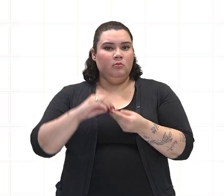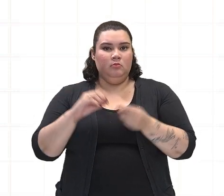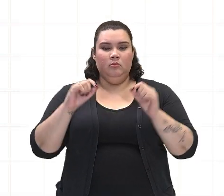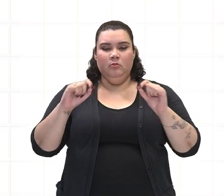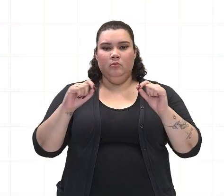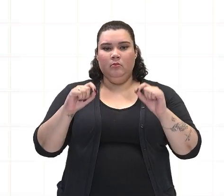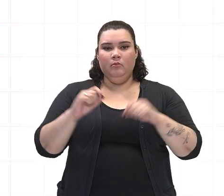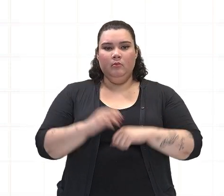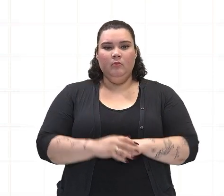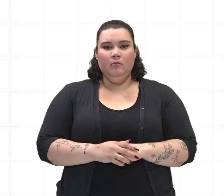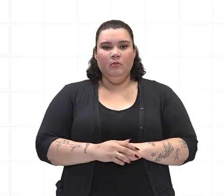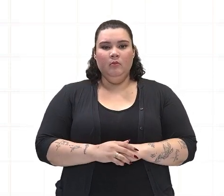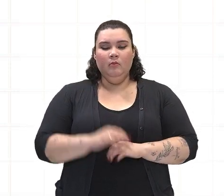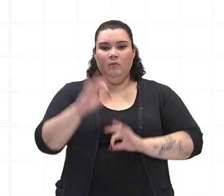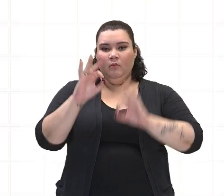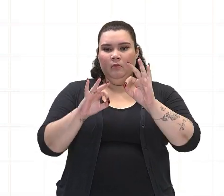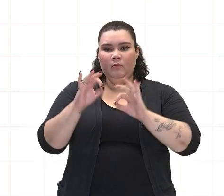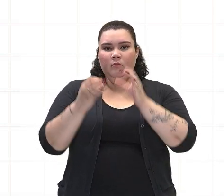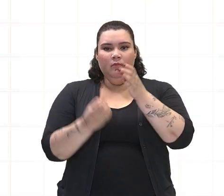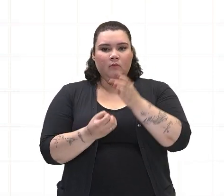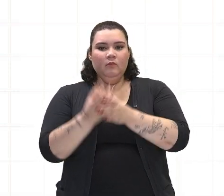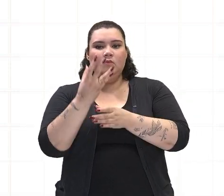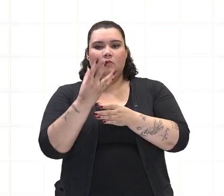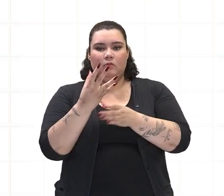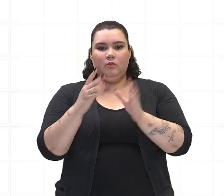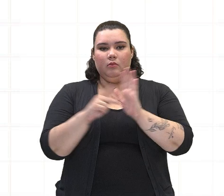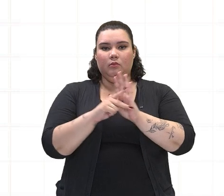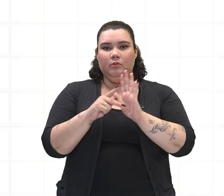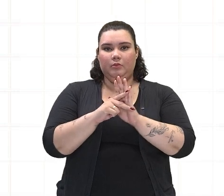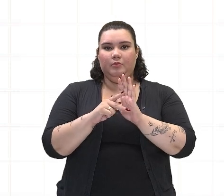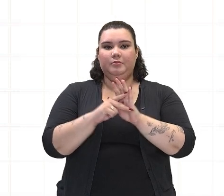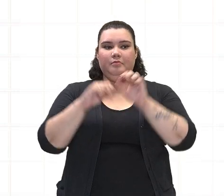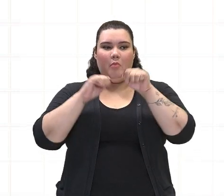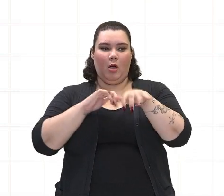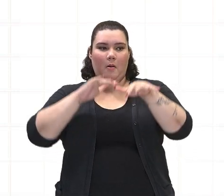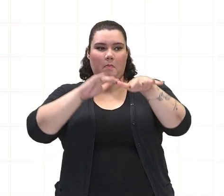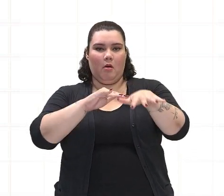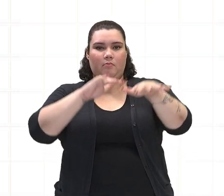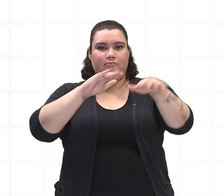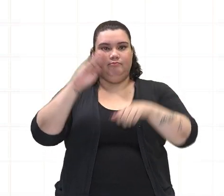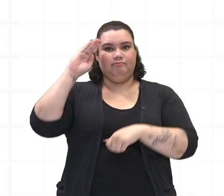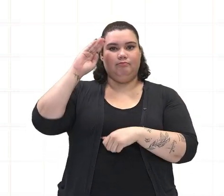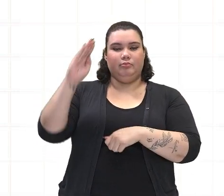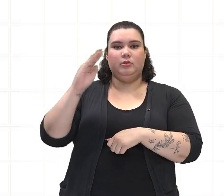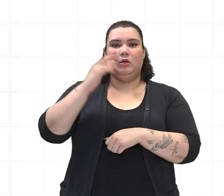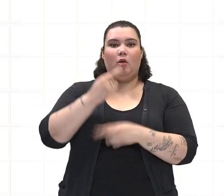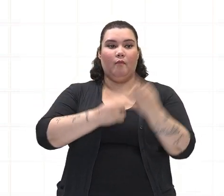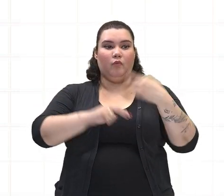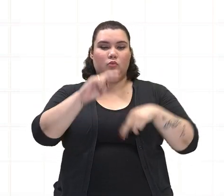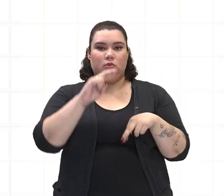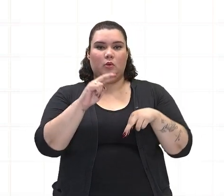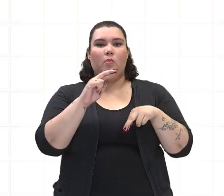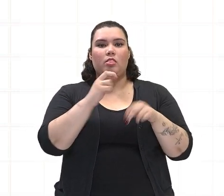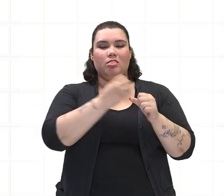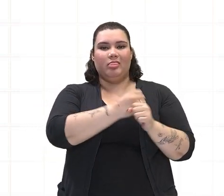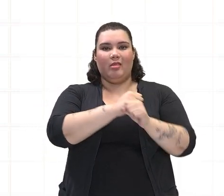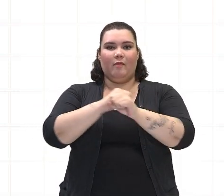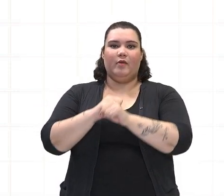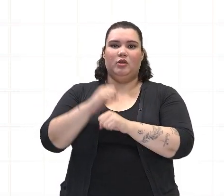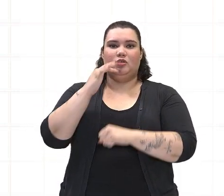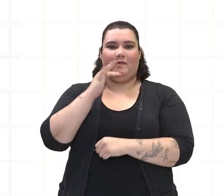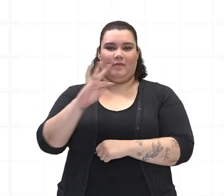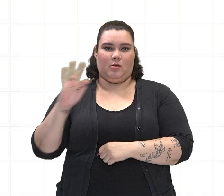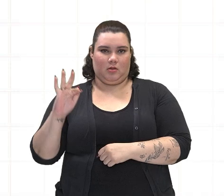O processo de formação do exército revolucionário que defendia a França das investidas estrangeiras que